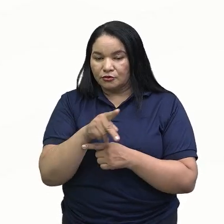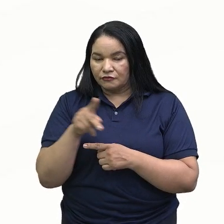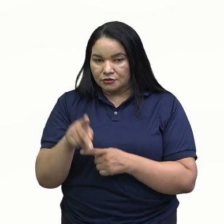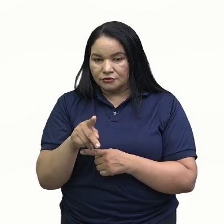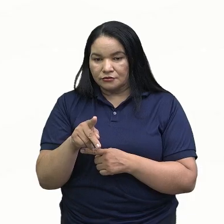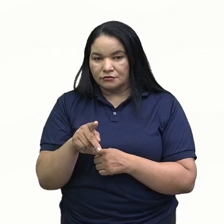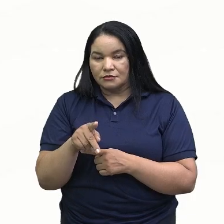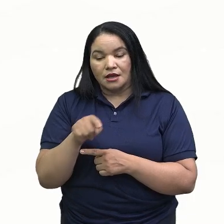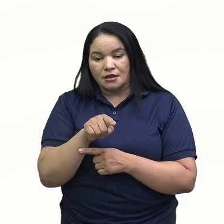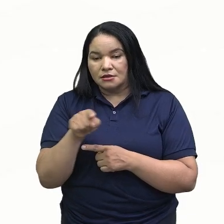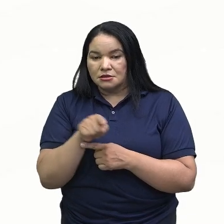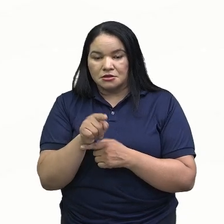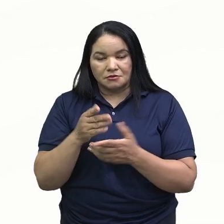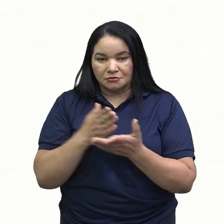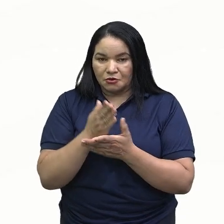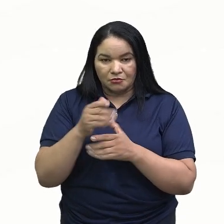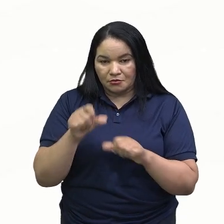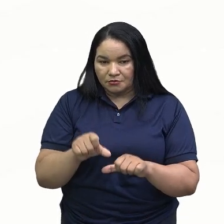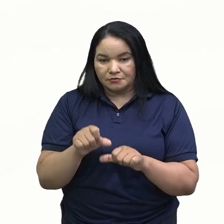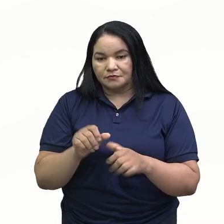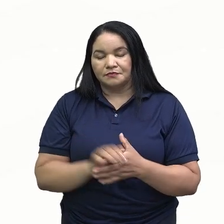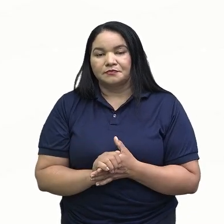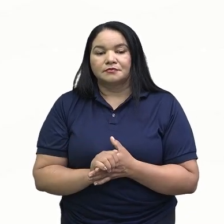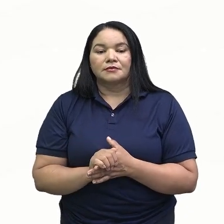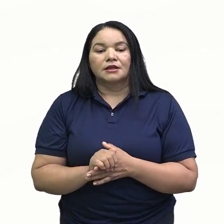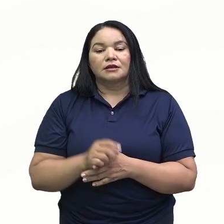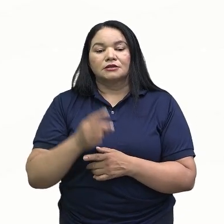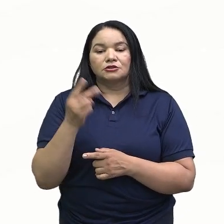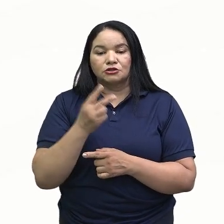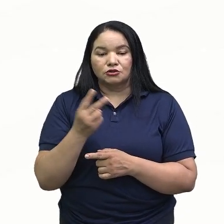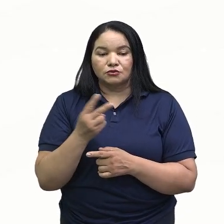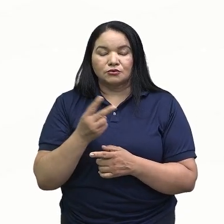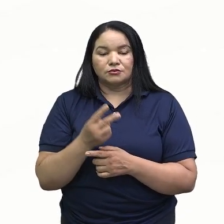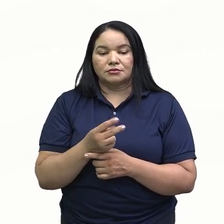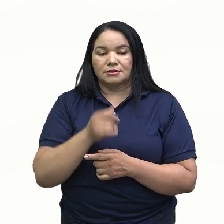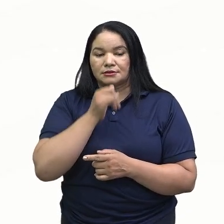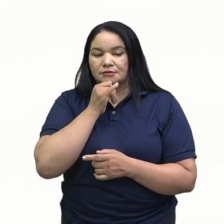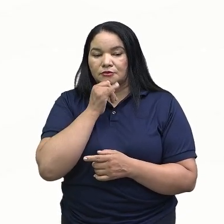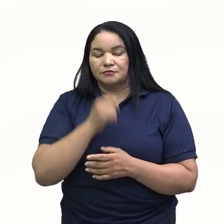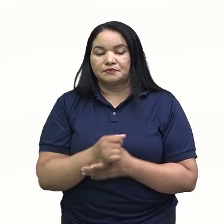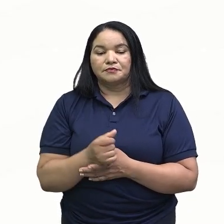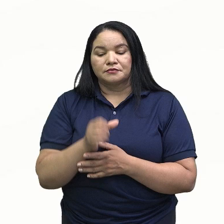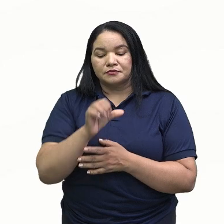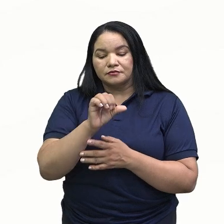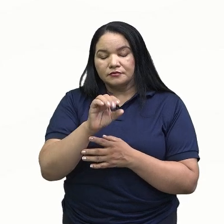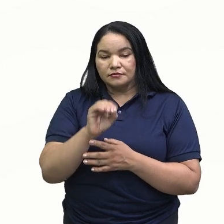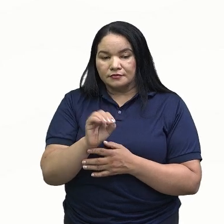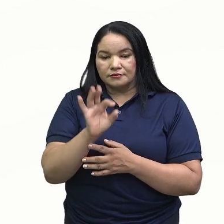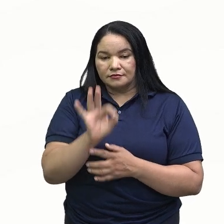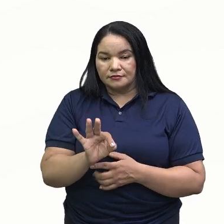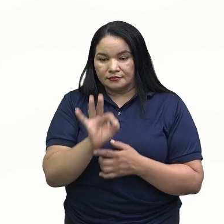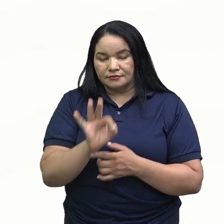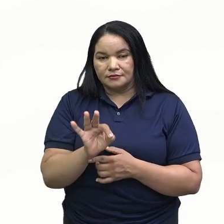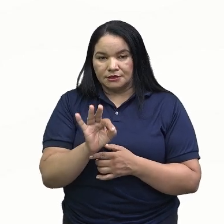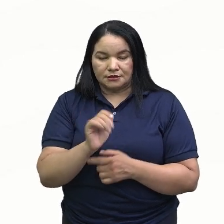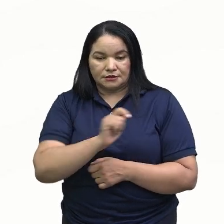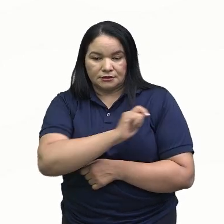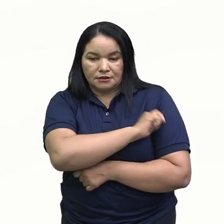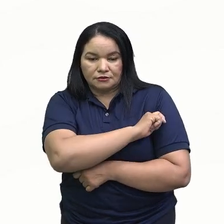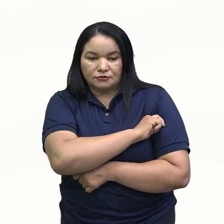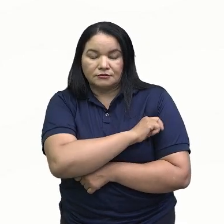eles desaprovam. Mesma coisa aqui no nosso segundo exemplo. 90% dos alunos compreende